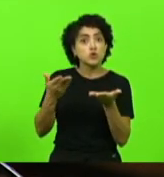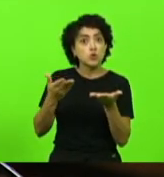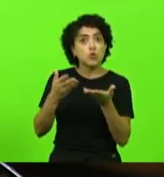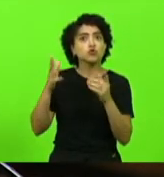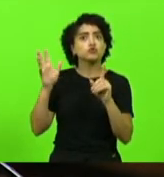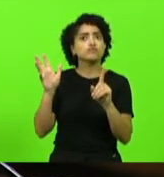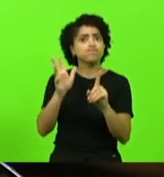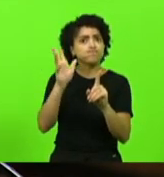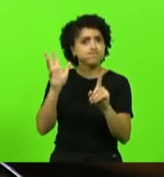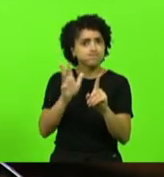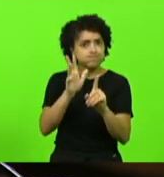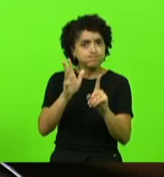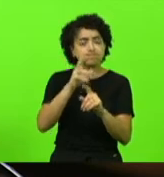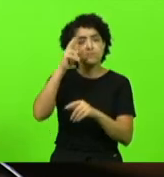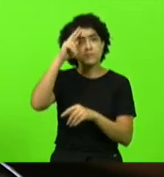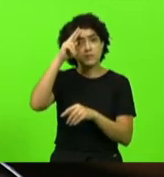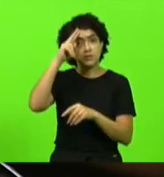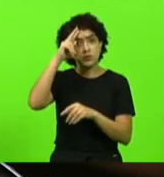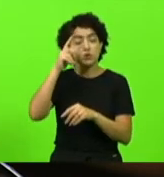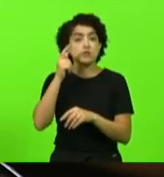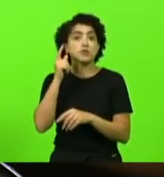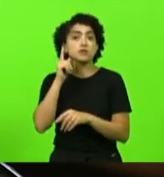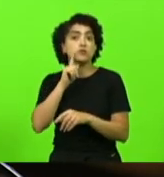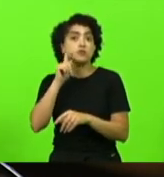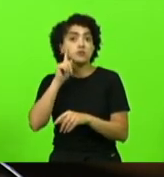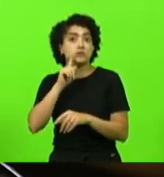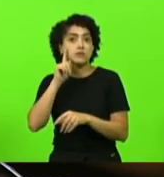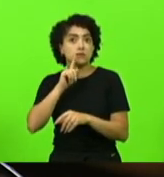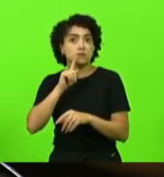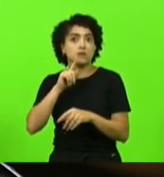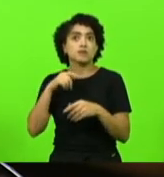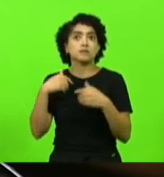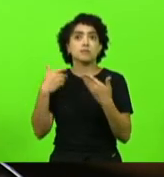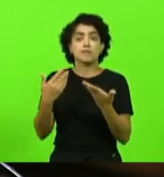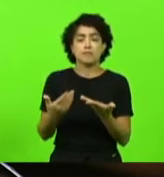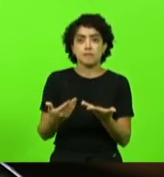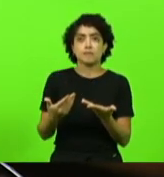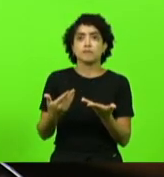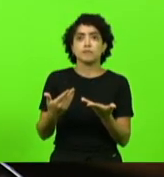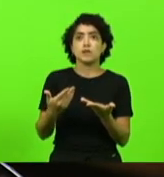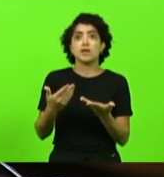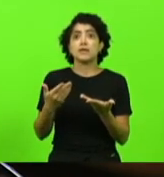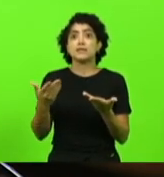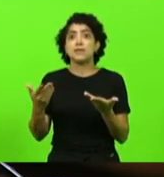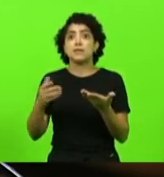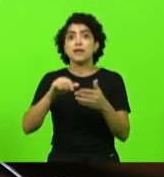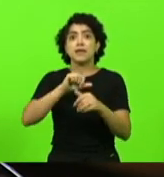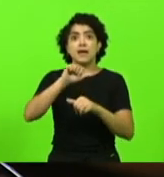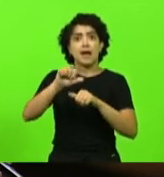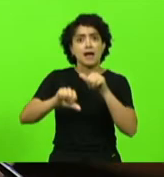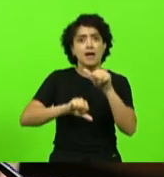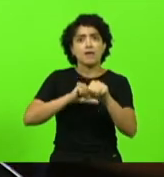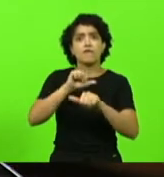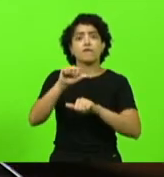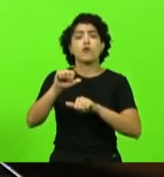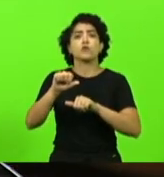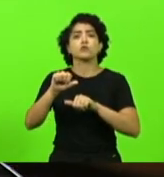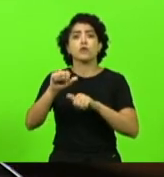da história dos Estados Unidos depois da Bíblia. A Nascente, ou então A Revolta de Atlas, foram escritos